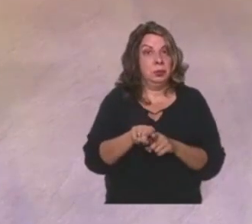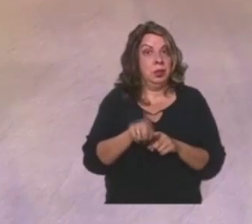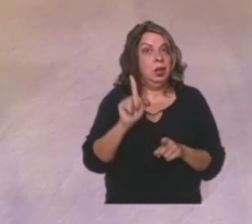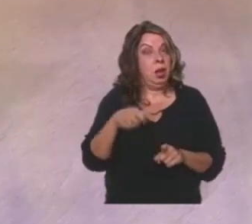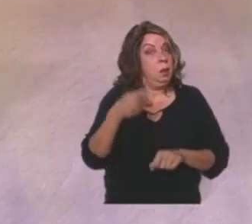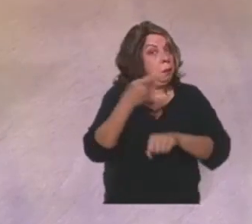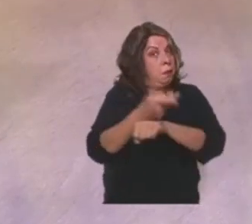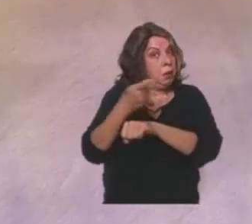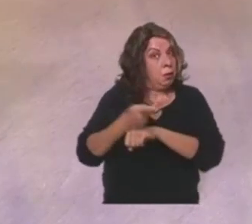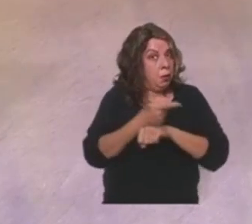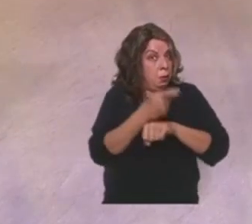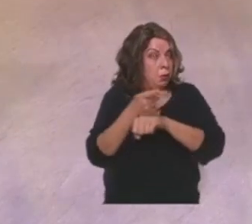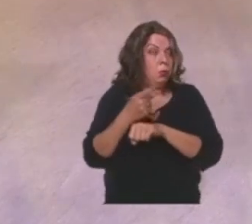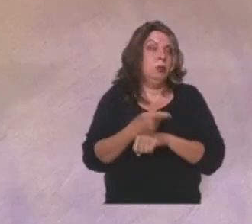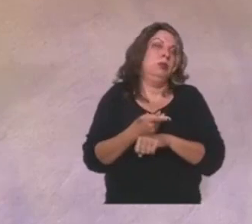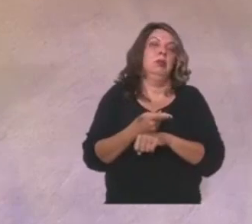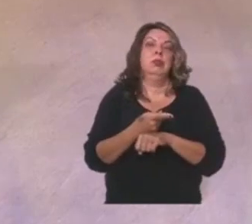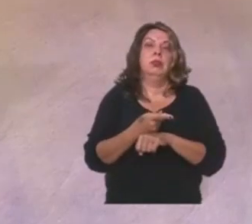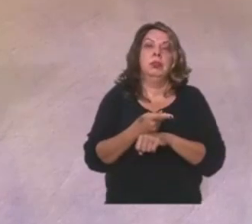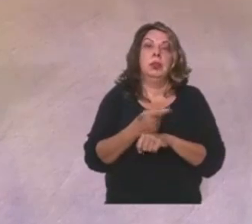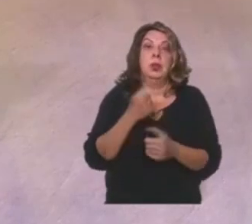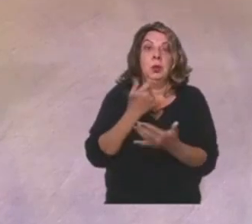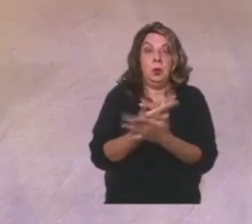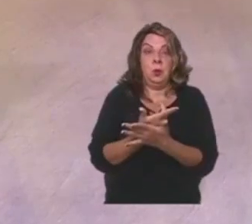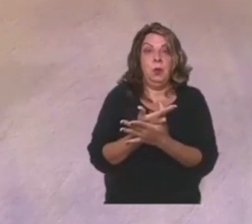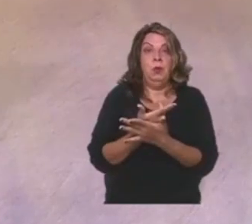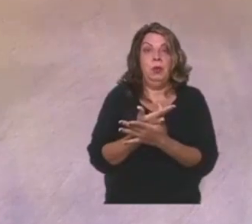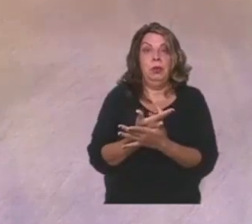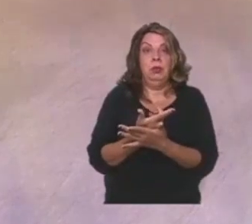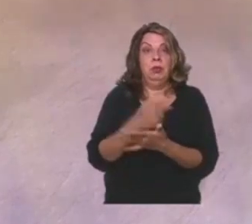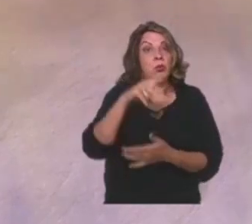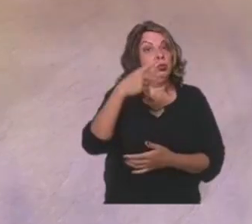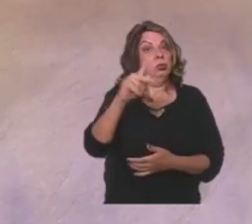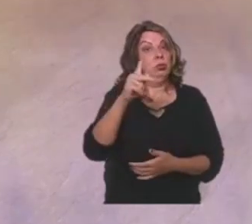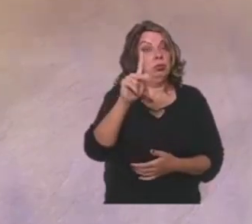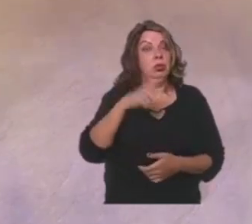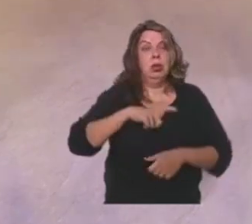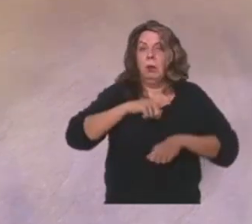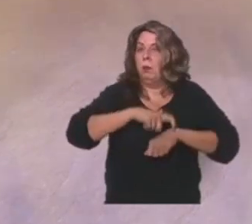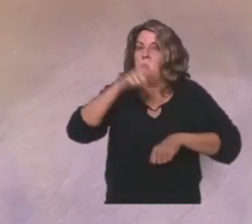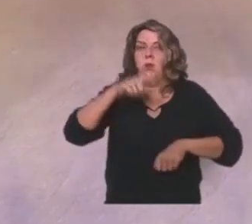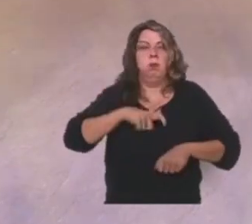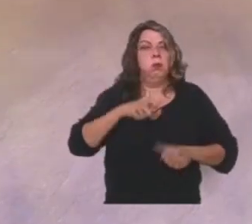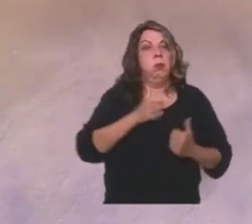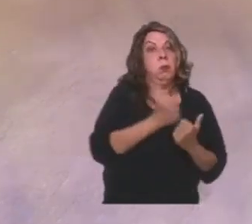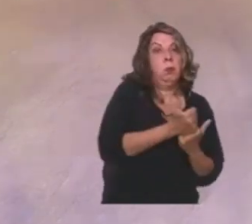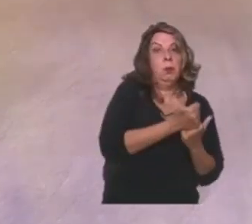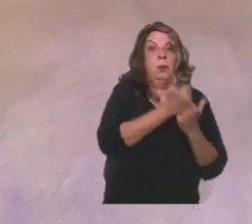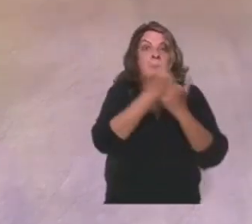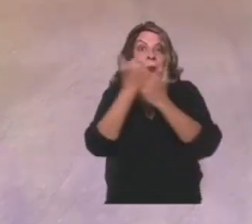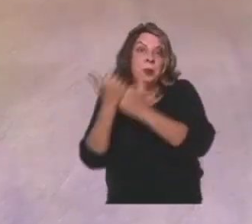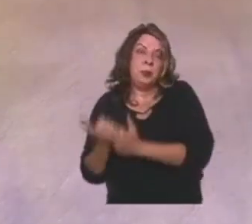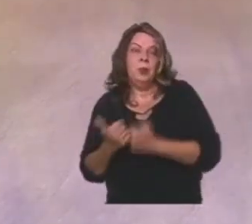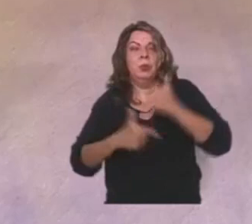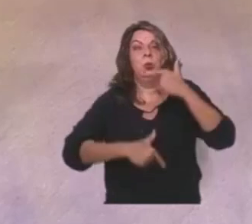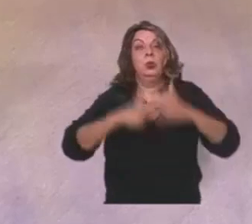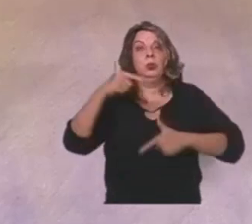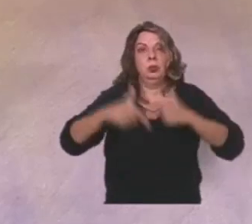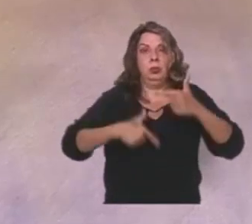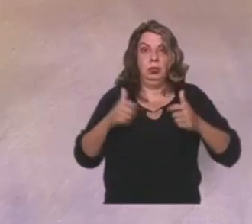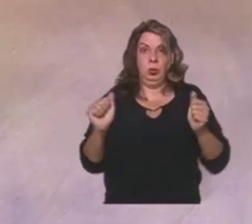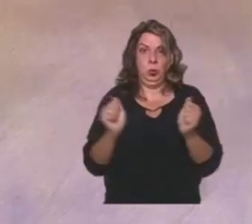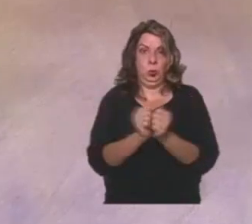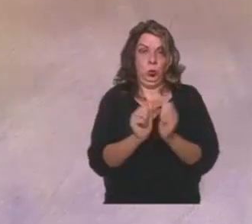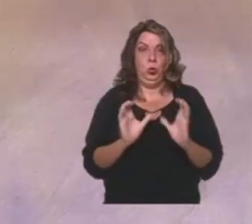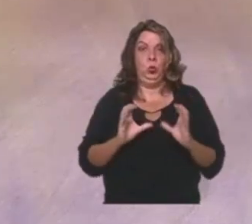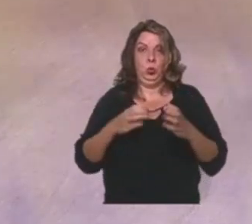Capemisa Capitalização S.A. E quando você compra o seu título Caju Cap, você está automaticamente apoiando e ajudando os